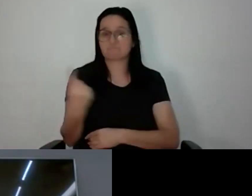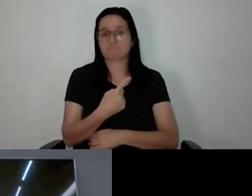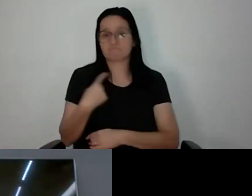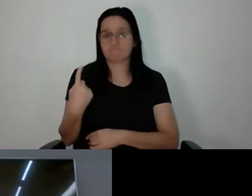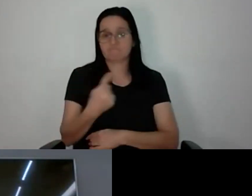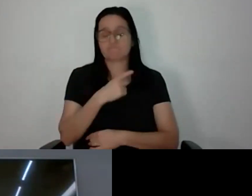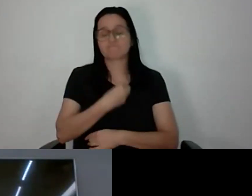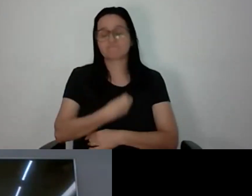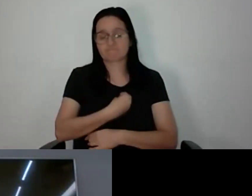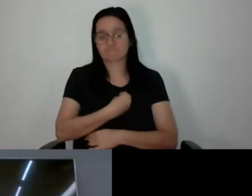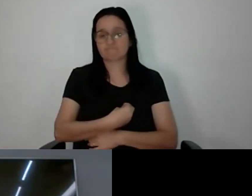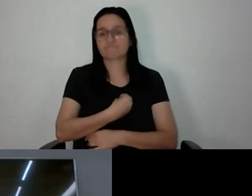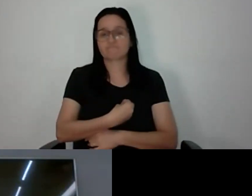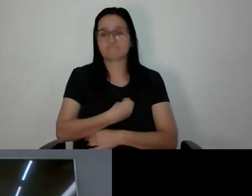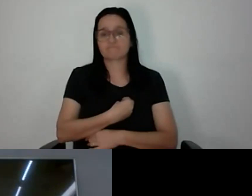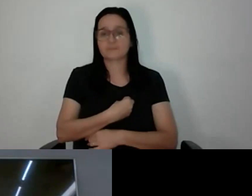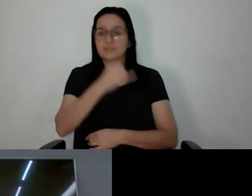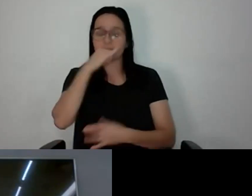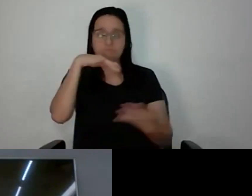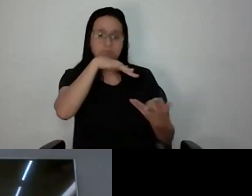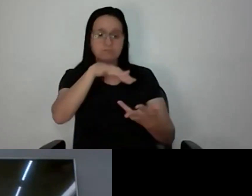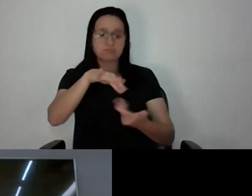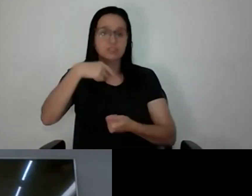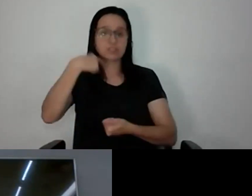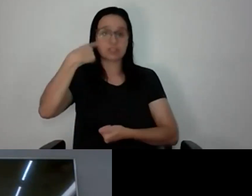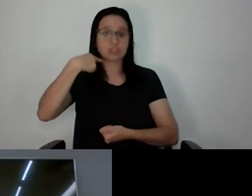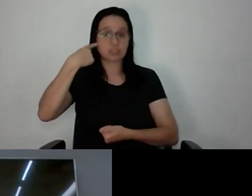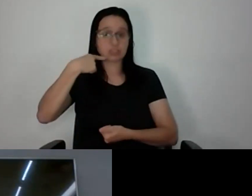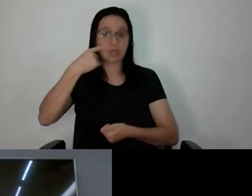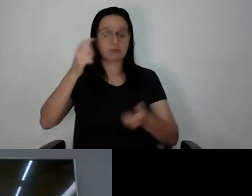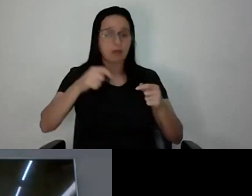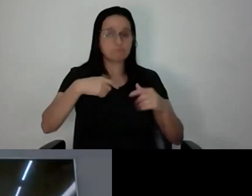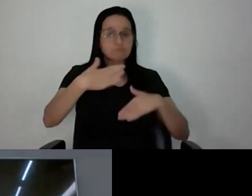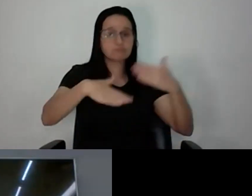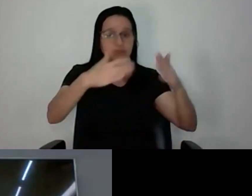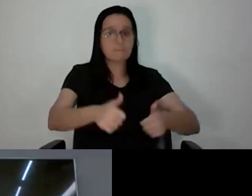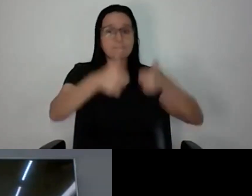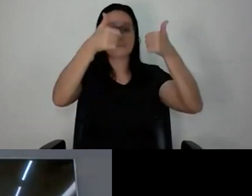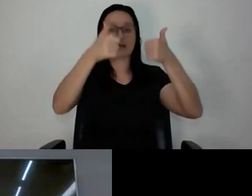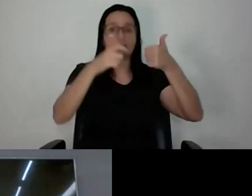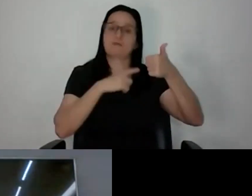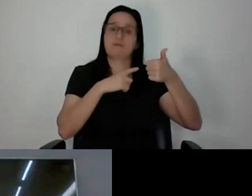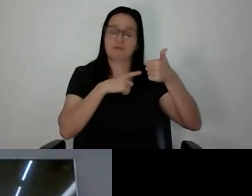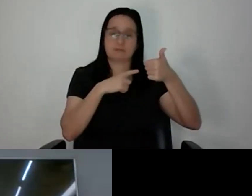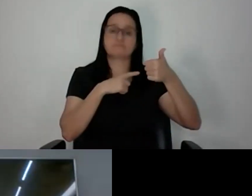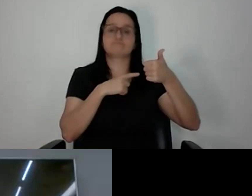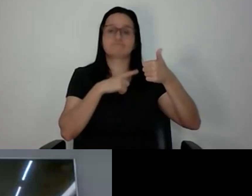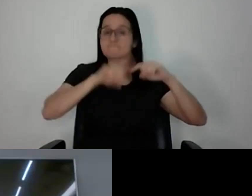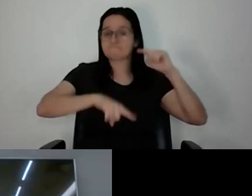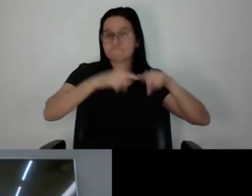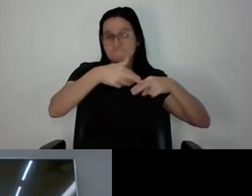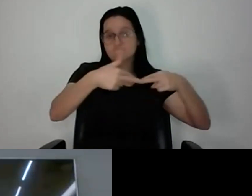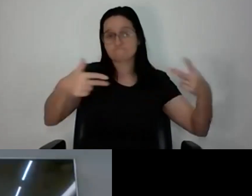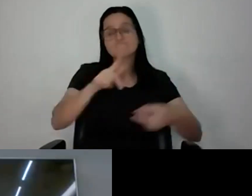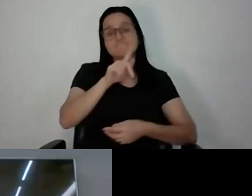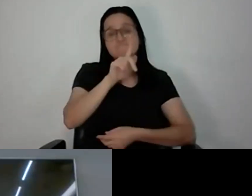que no mundo do direito especificamente, ela vai aumentar a eficiência, porque ela é uma ferramenta. A gente vai usar a tecnologia para revisar